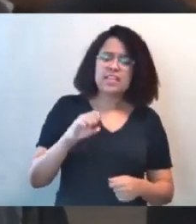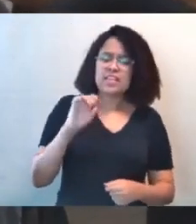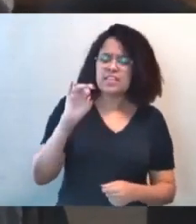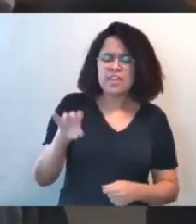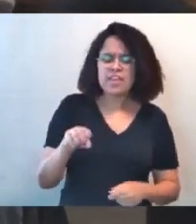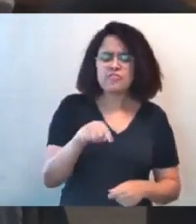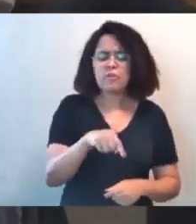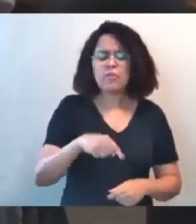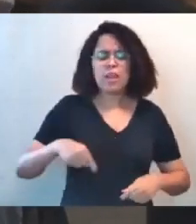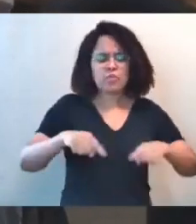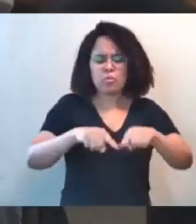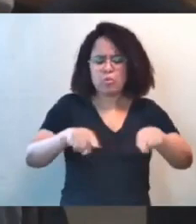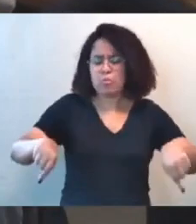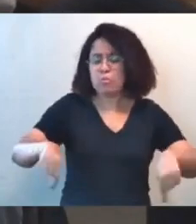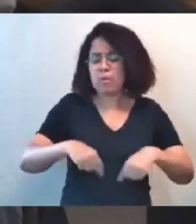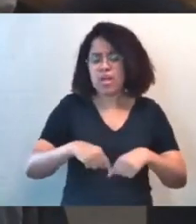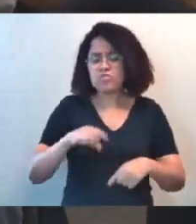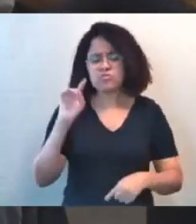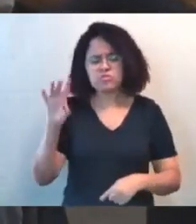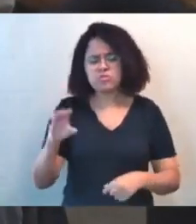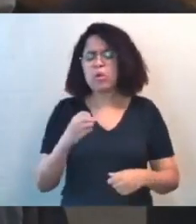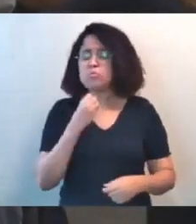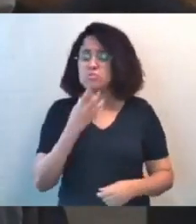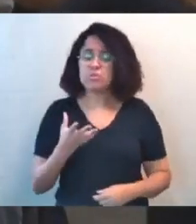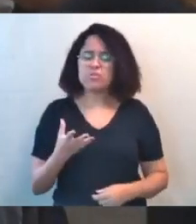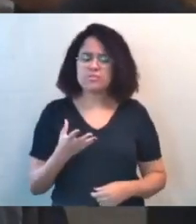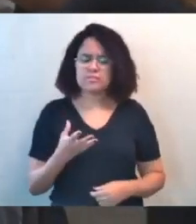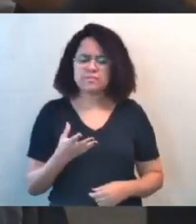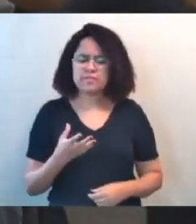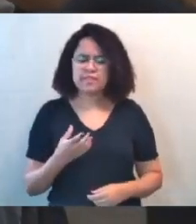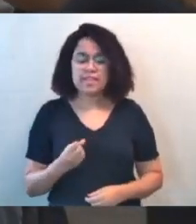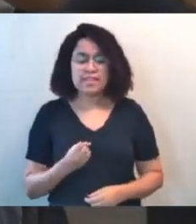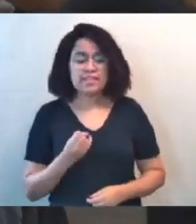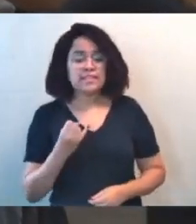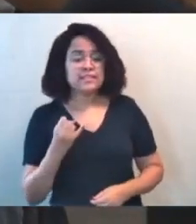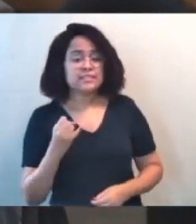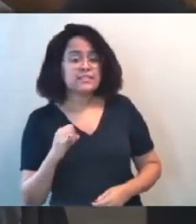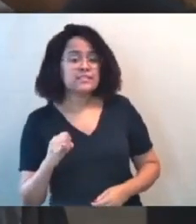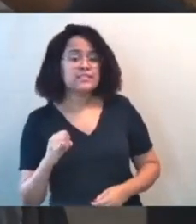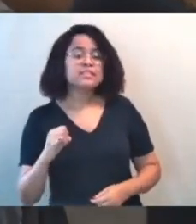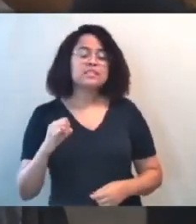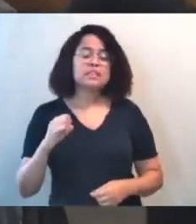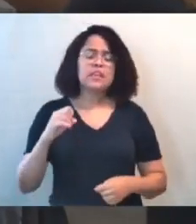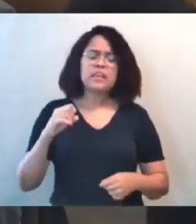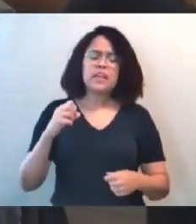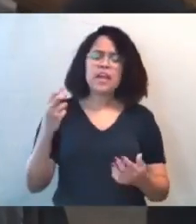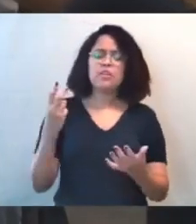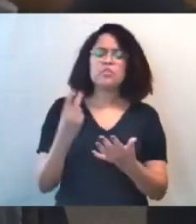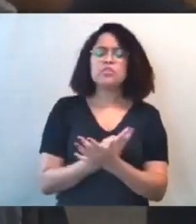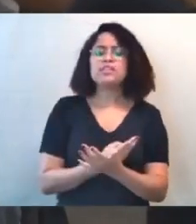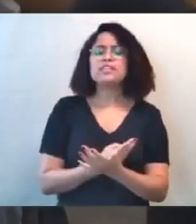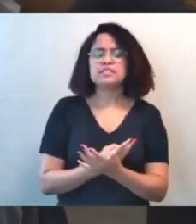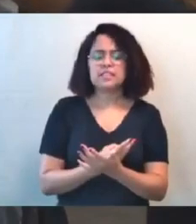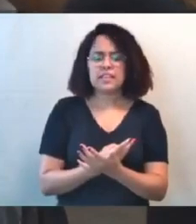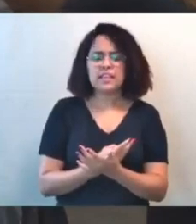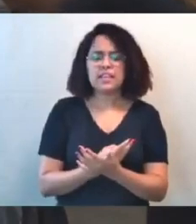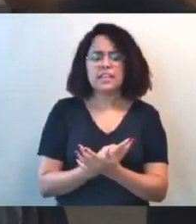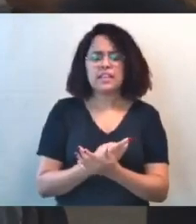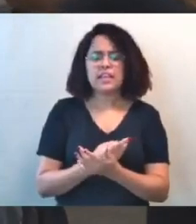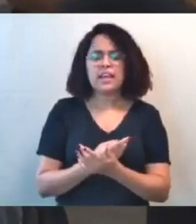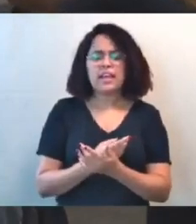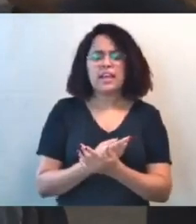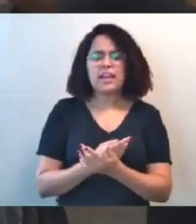vereadora pôs aqui, se algo acontecer na nossa cidade, como vem acontecendo, quem é o responsável é a prefeitura e o senhor que está na